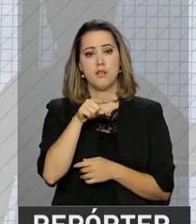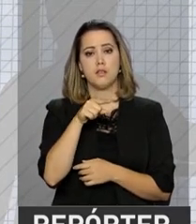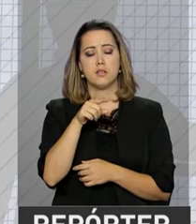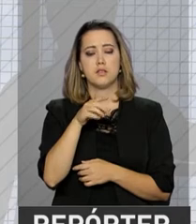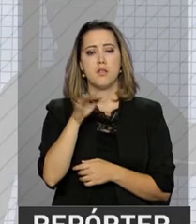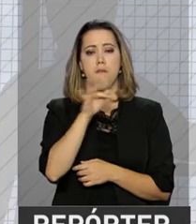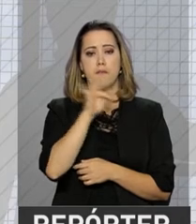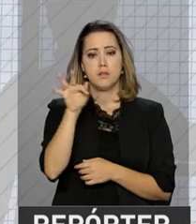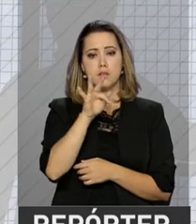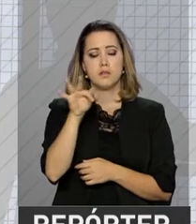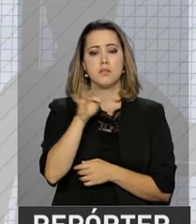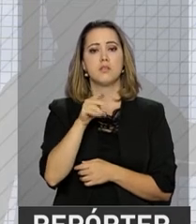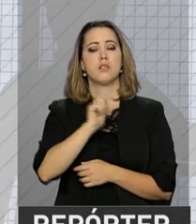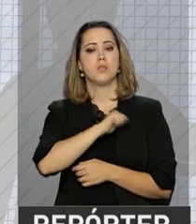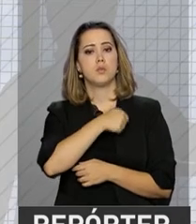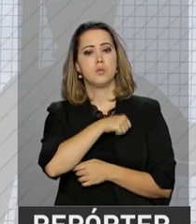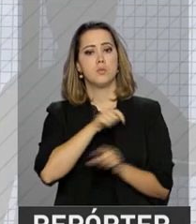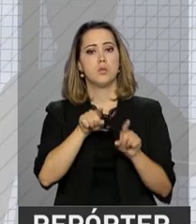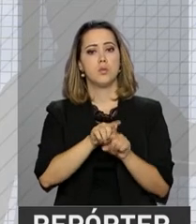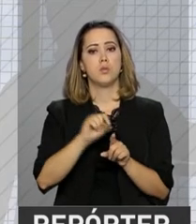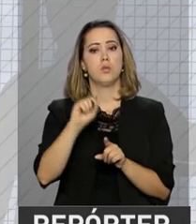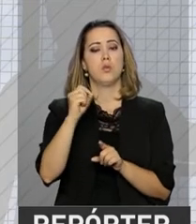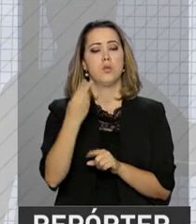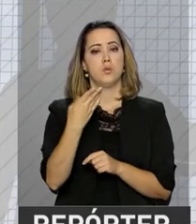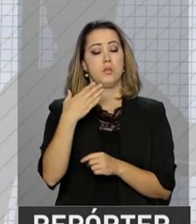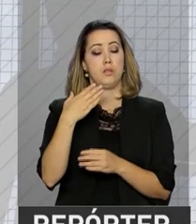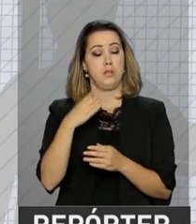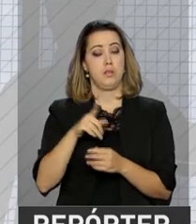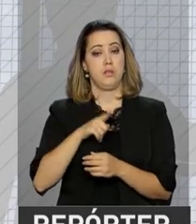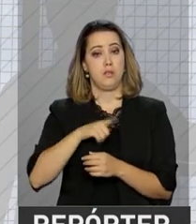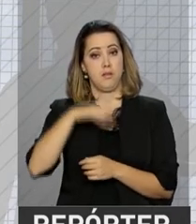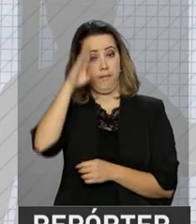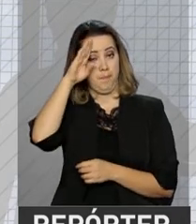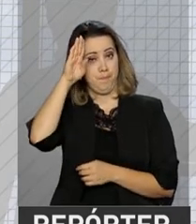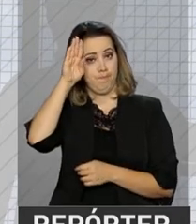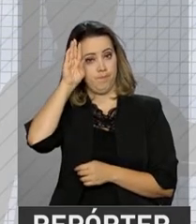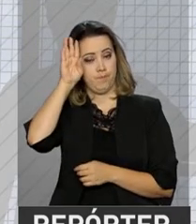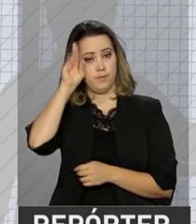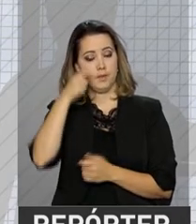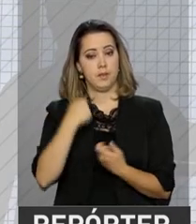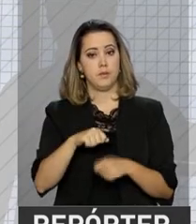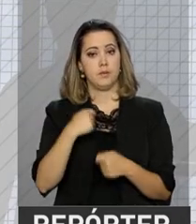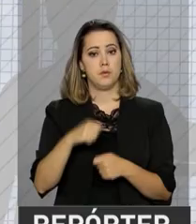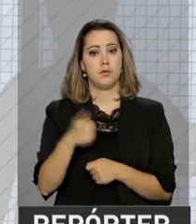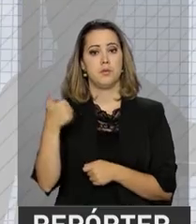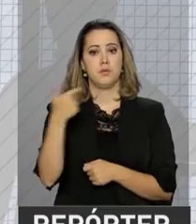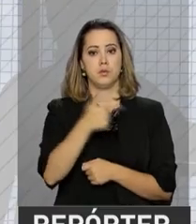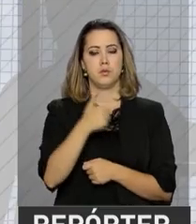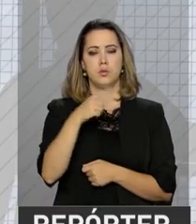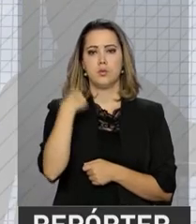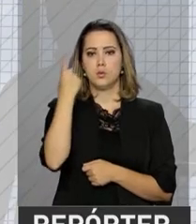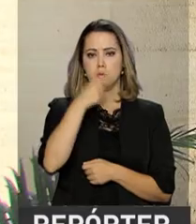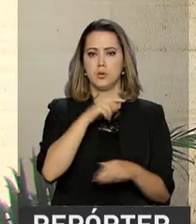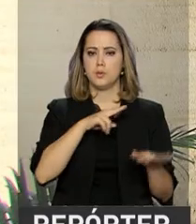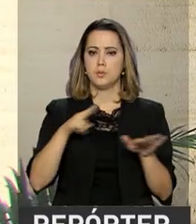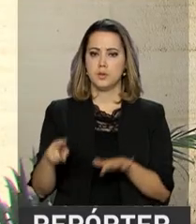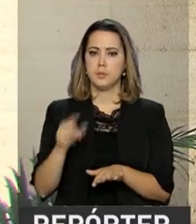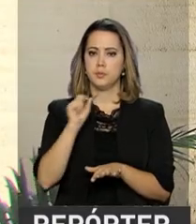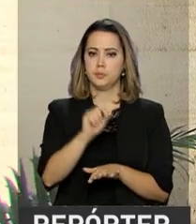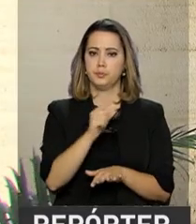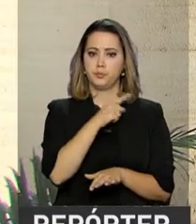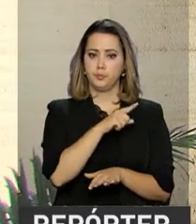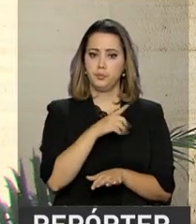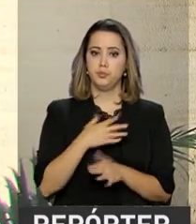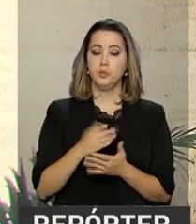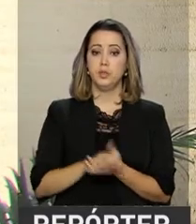espanhol, ser graduado ou estudante de nível superior. A disponibilidade mínima é de 12 horas semanais. Este